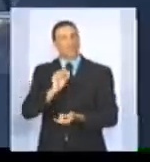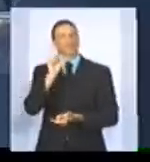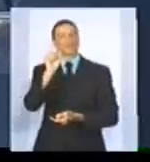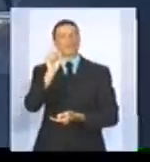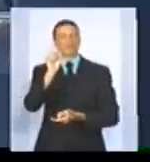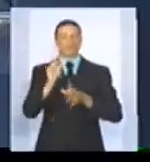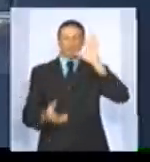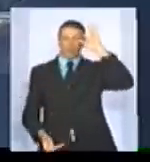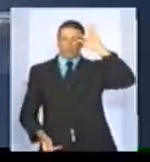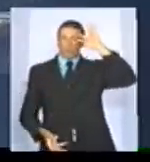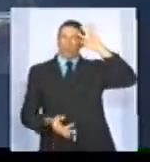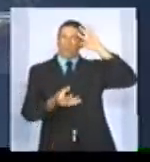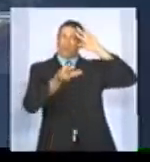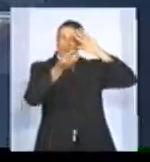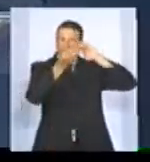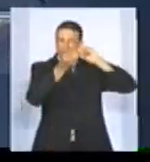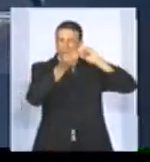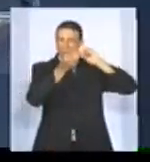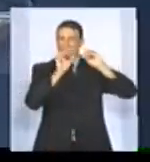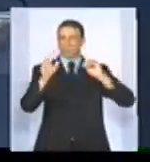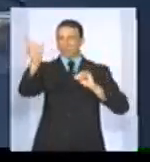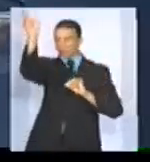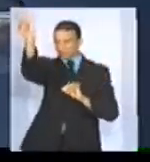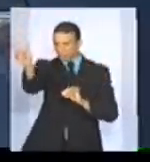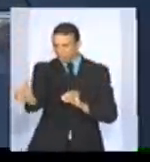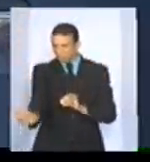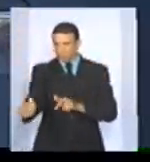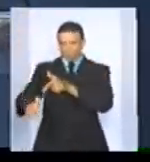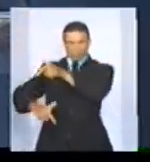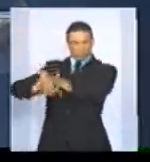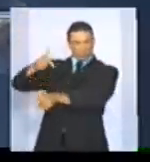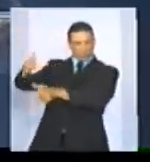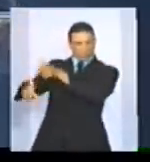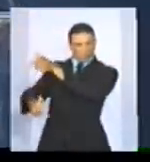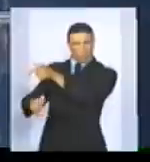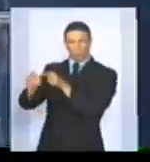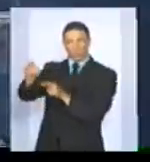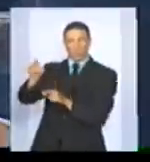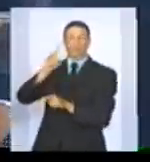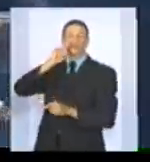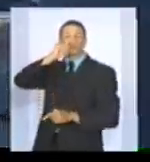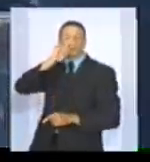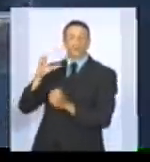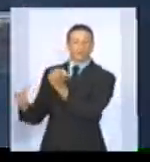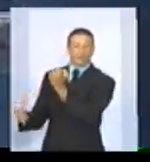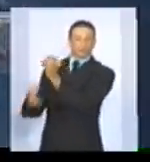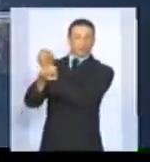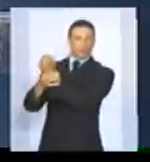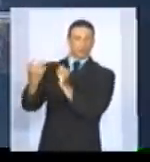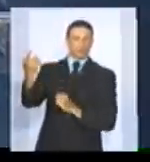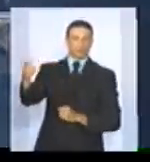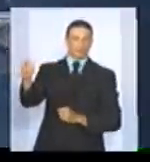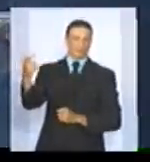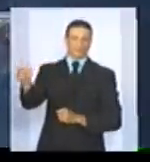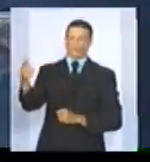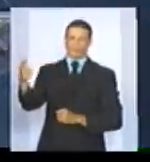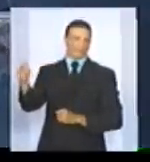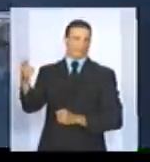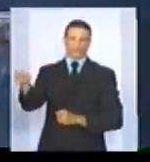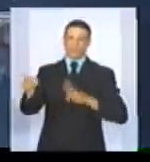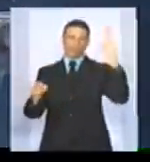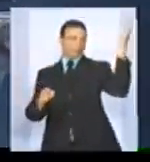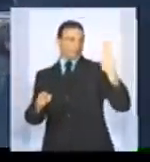no resumo da ópera, o trabalhador está com seu emprego condicionado. Você está condicionado a comprar isto e não tem